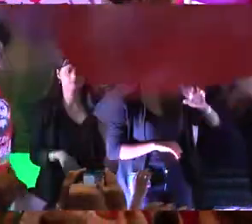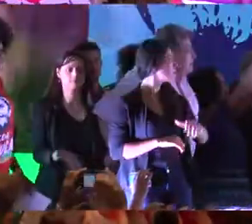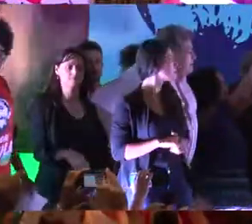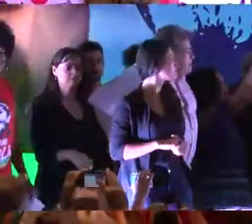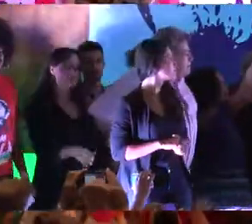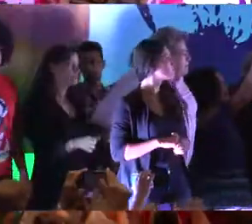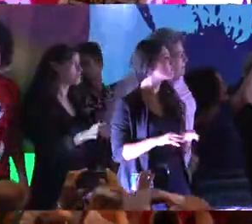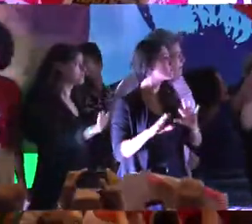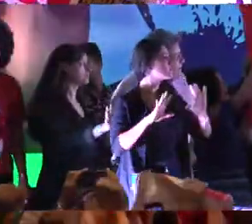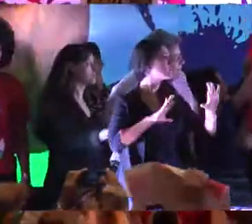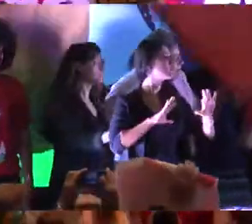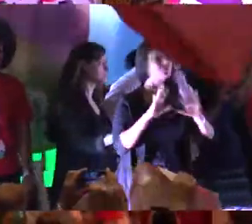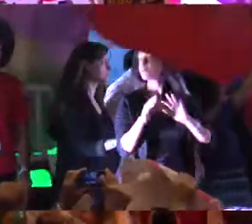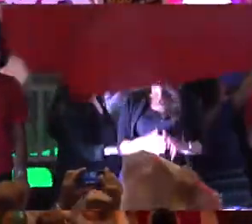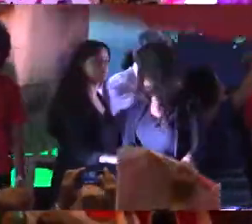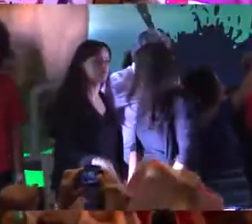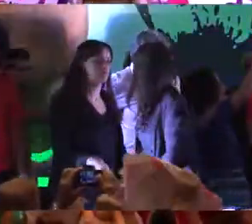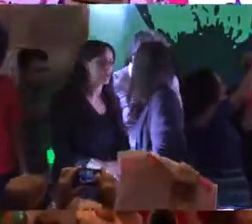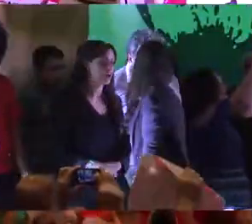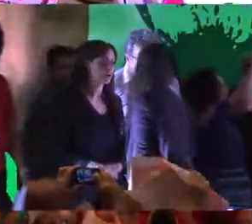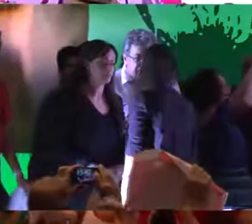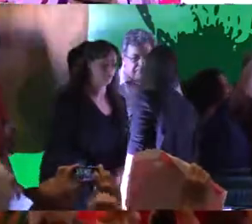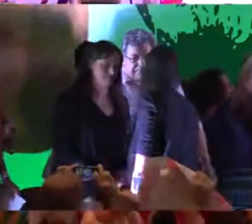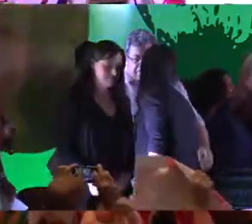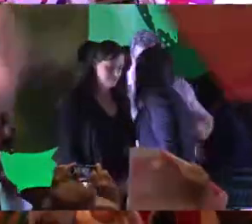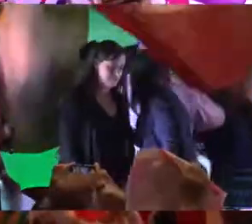Vai batucada!